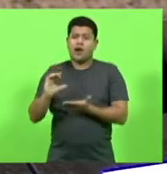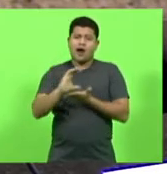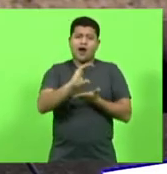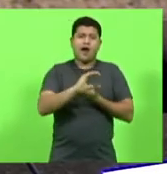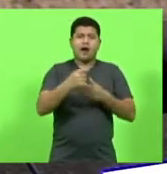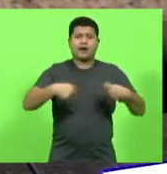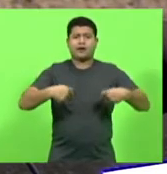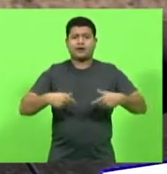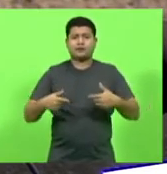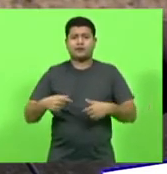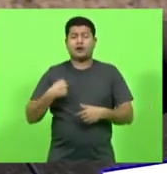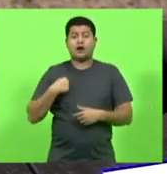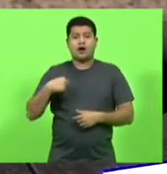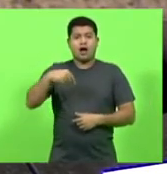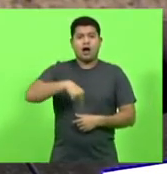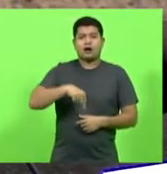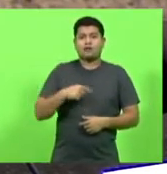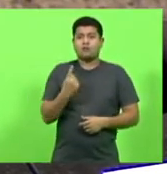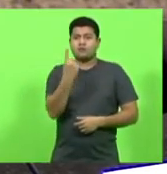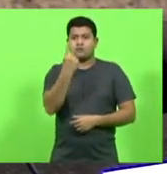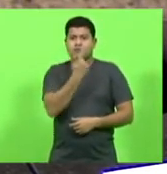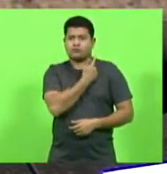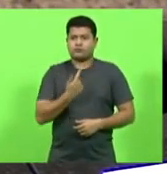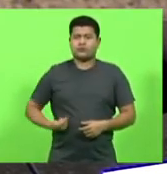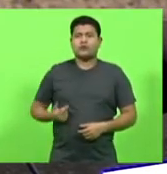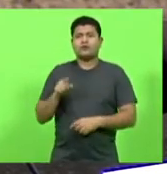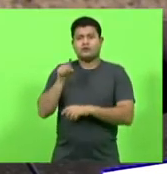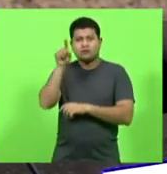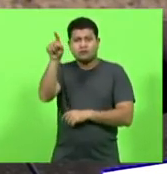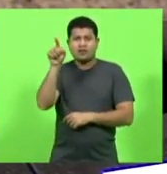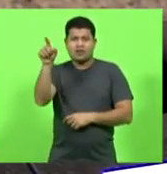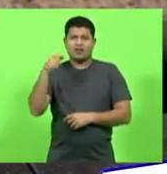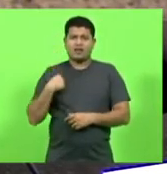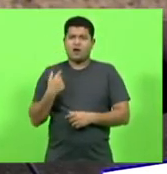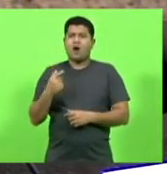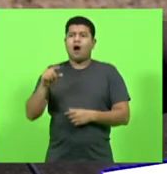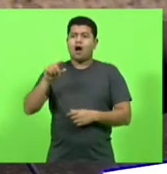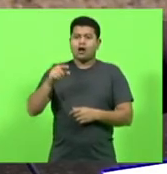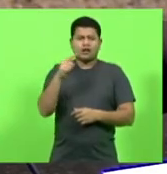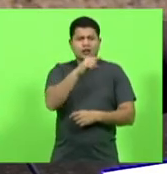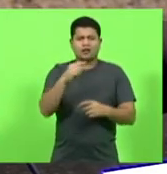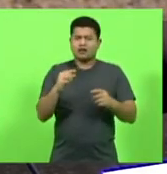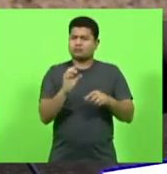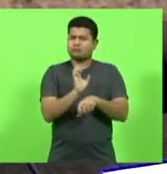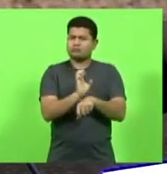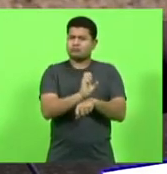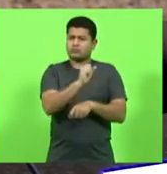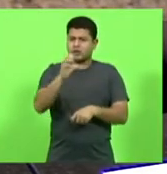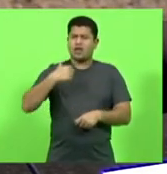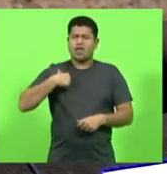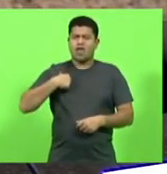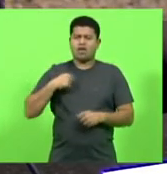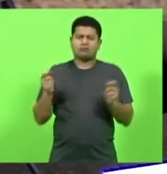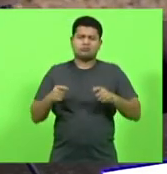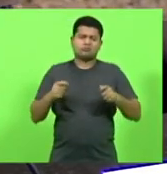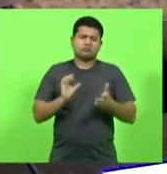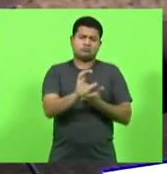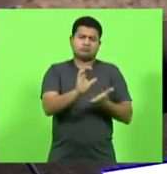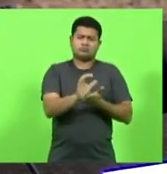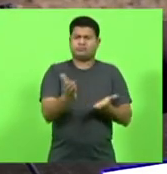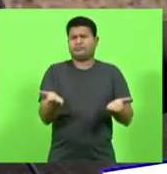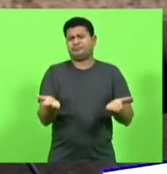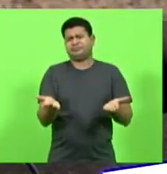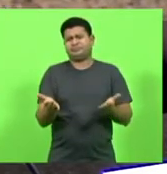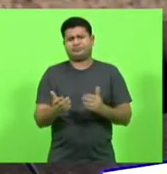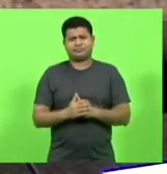aqui a gente investe. Claro, ele vai investir nos outros que estão incomodando ele, e não em Santa Catarina. Novamente, a rodovia precisa ser